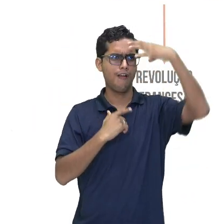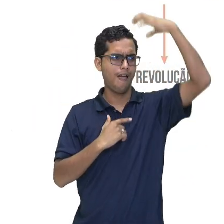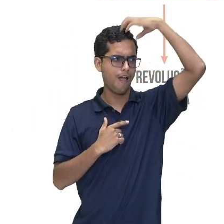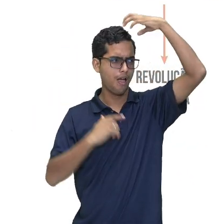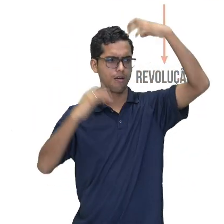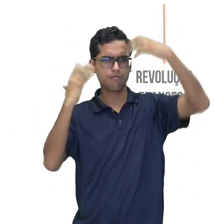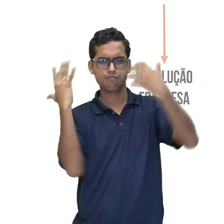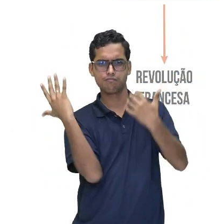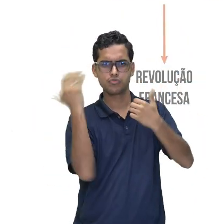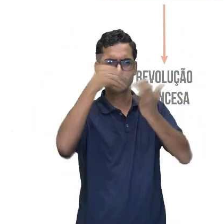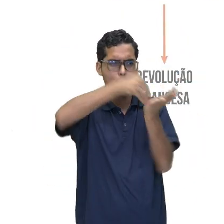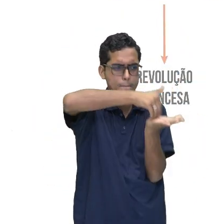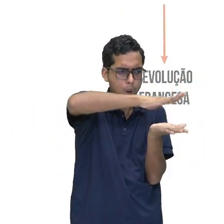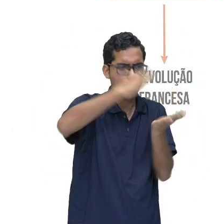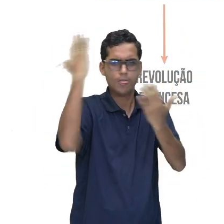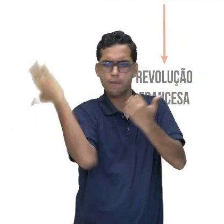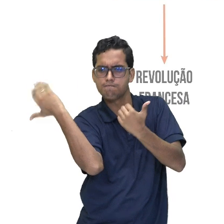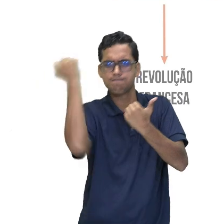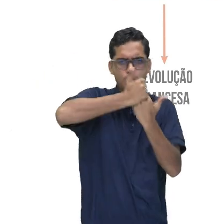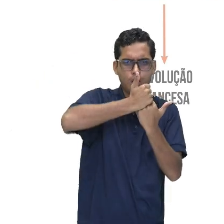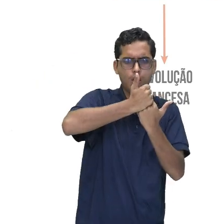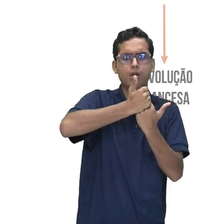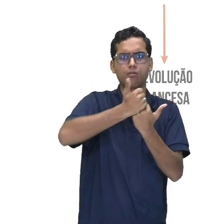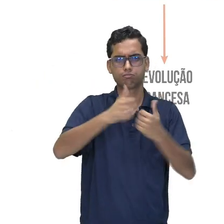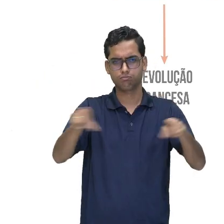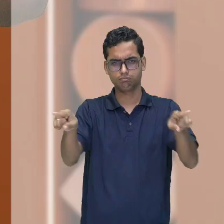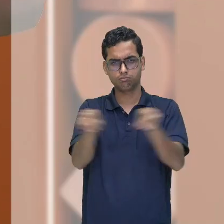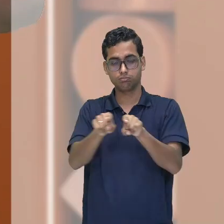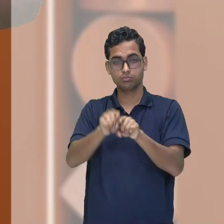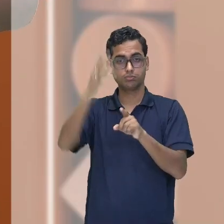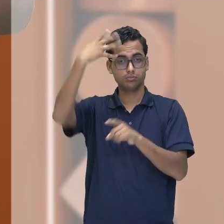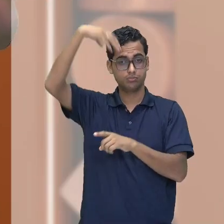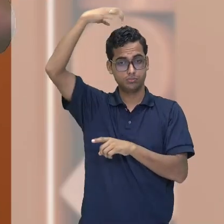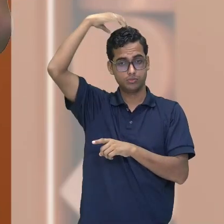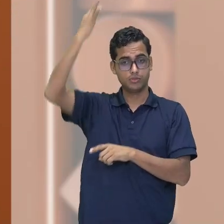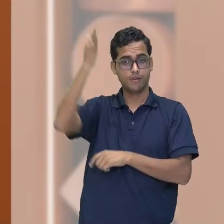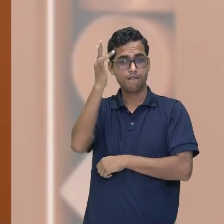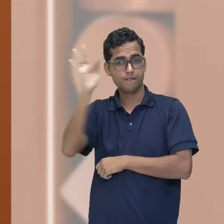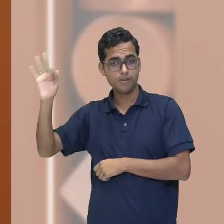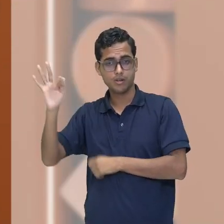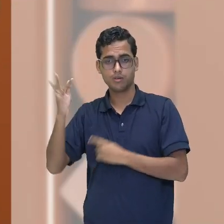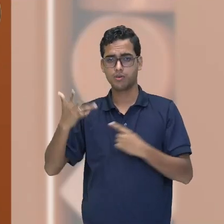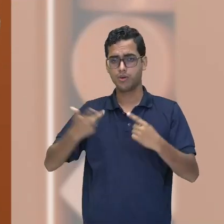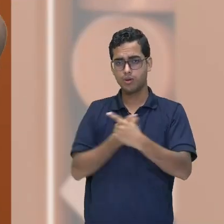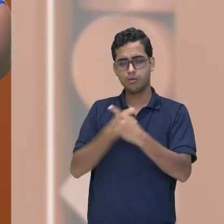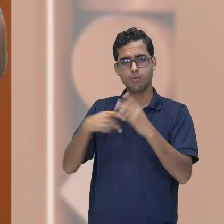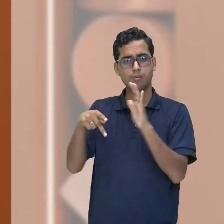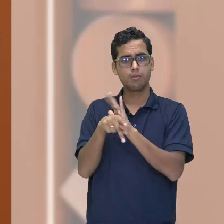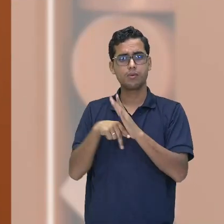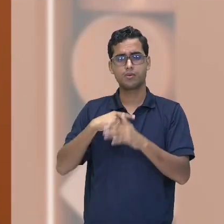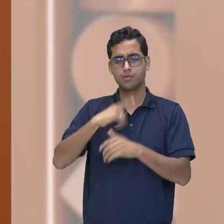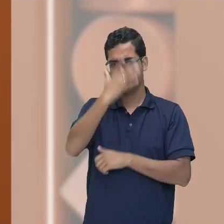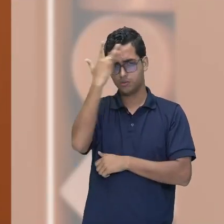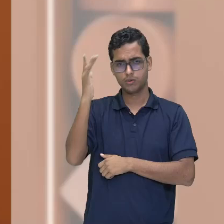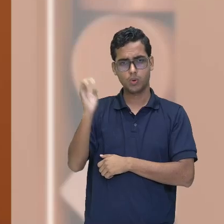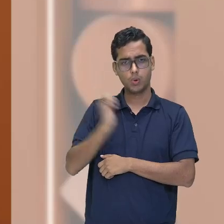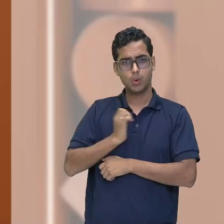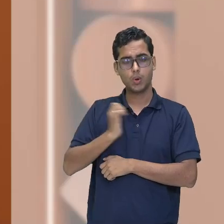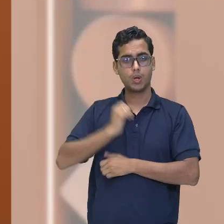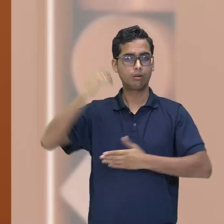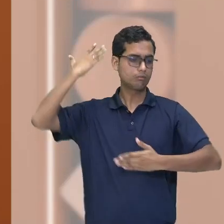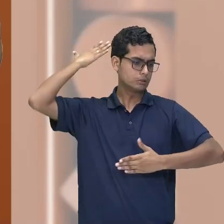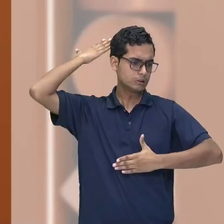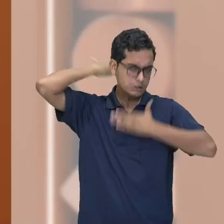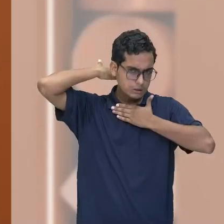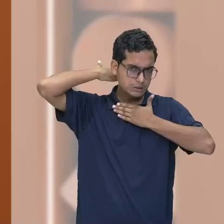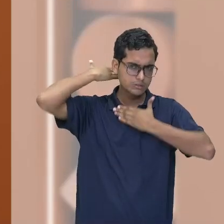reis não, na verdade o rei francês e muitos nobres nesse momento, por exemplo, foram guilhotinados, a população se